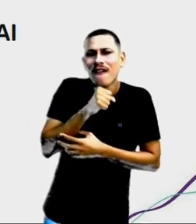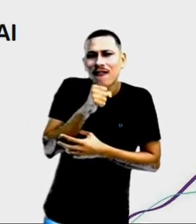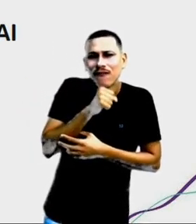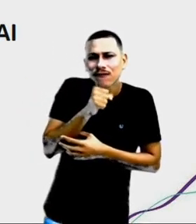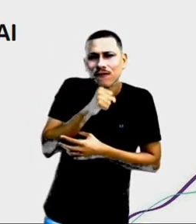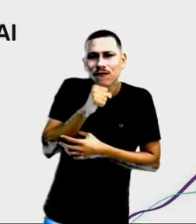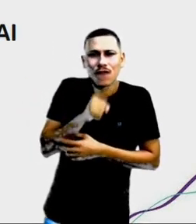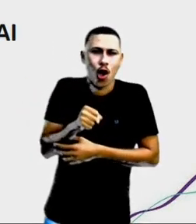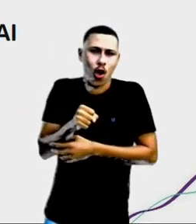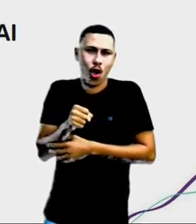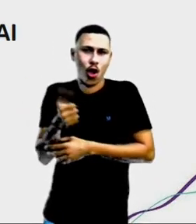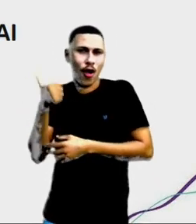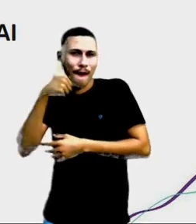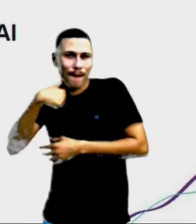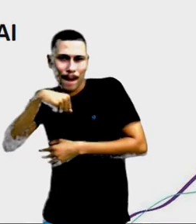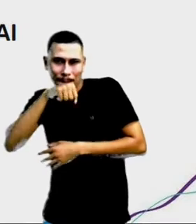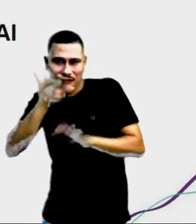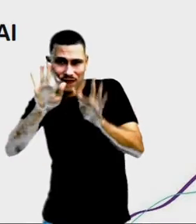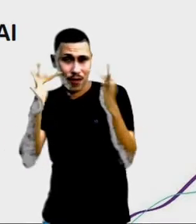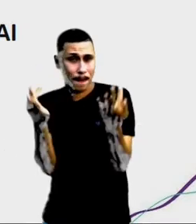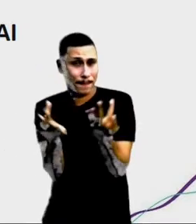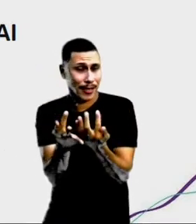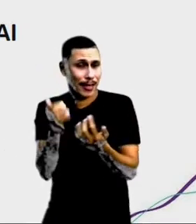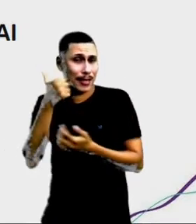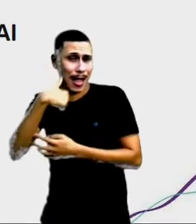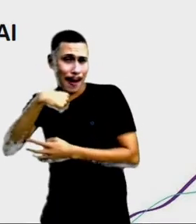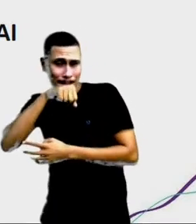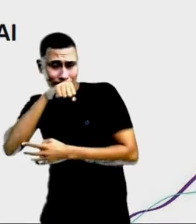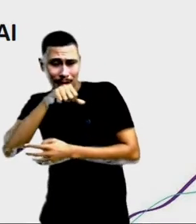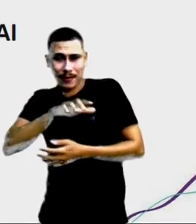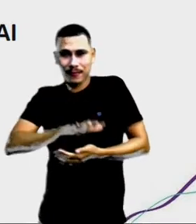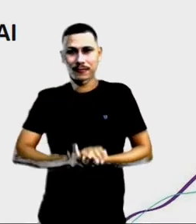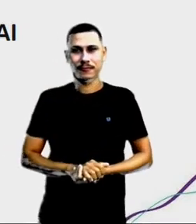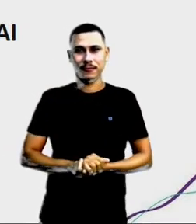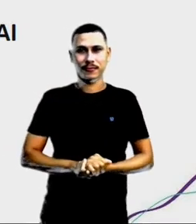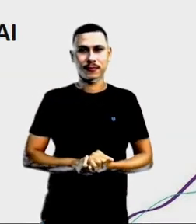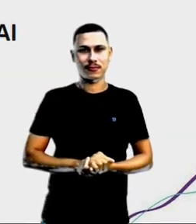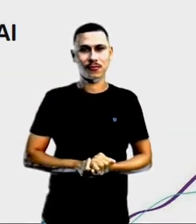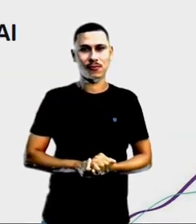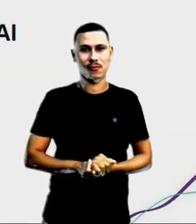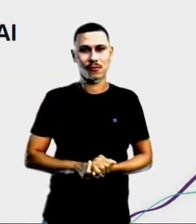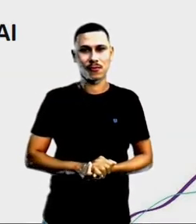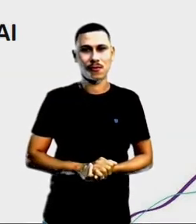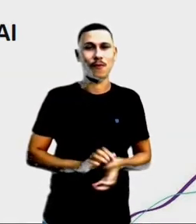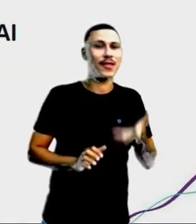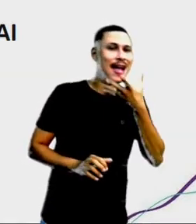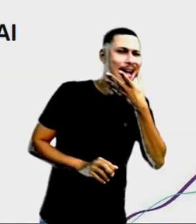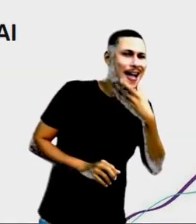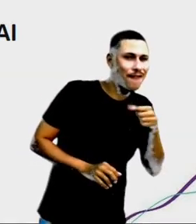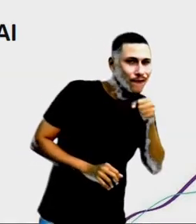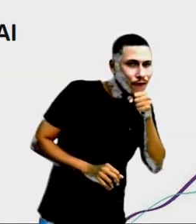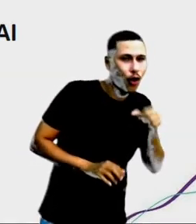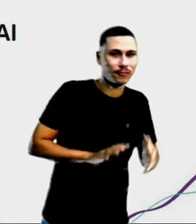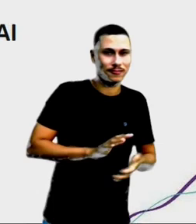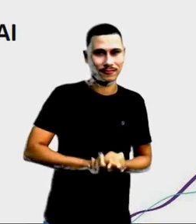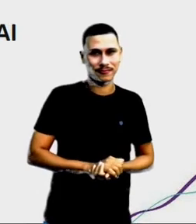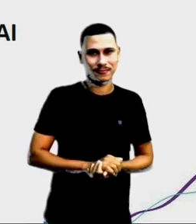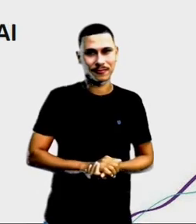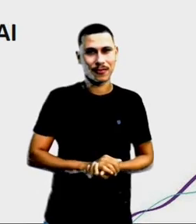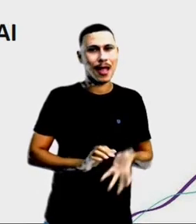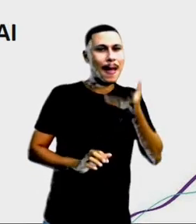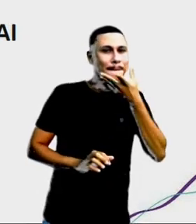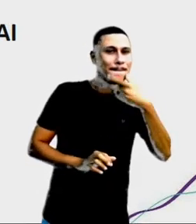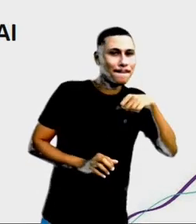os pais da mãe de João. Aqui é o avô do João. Ele é